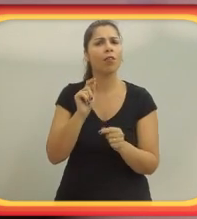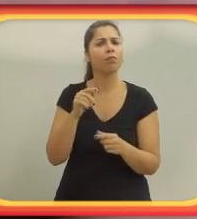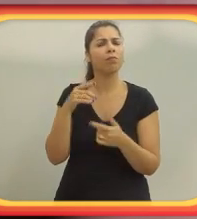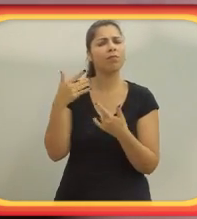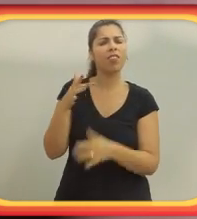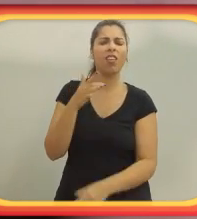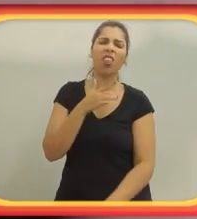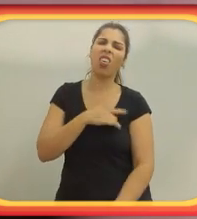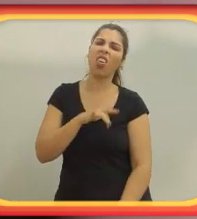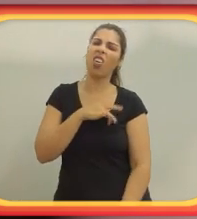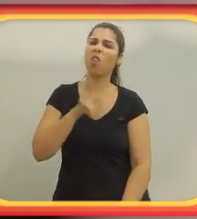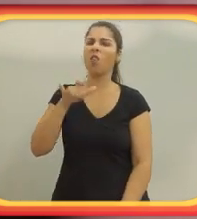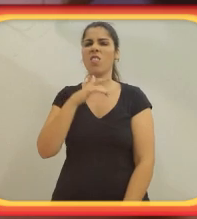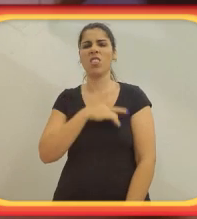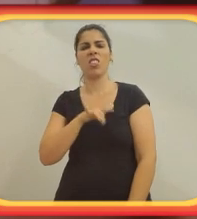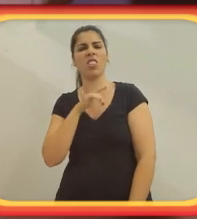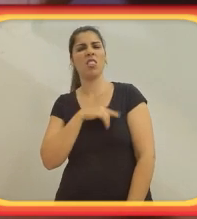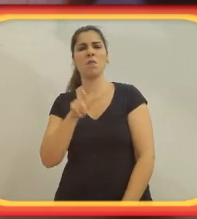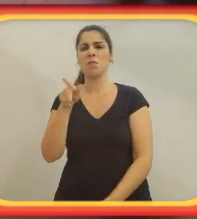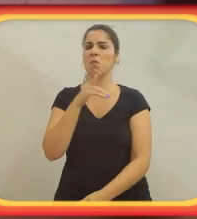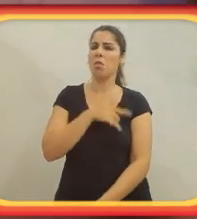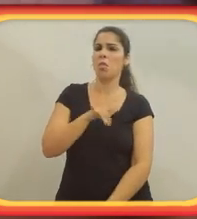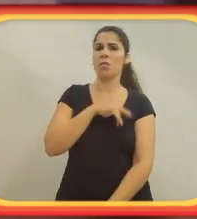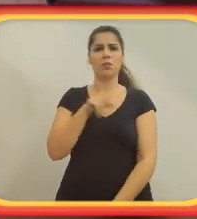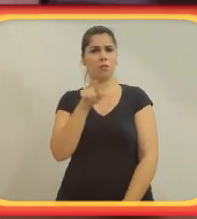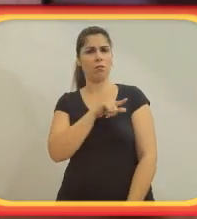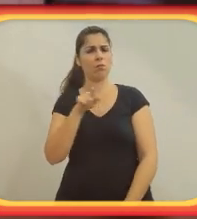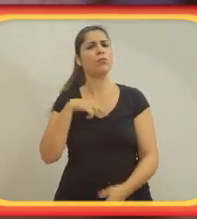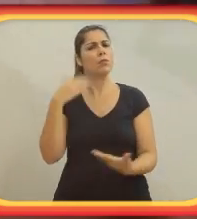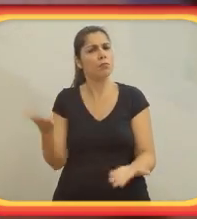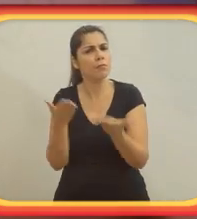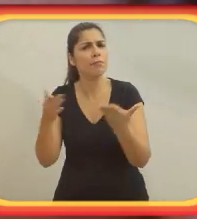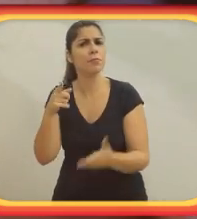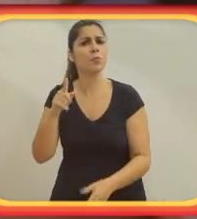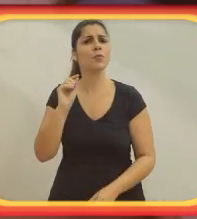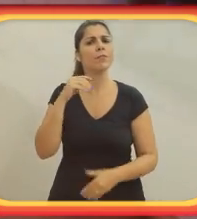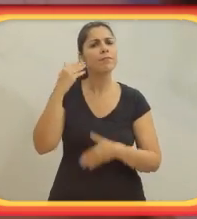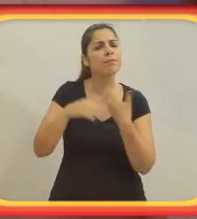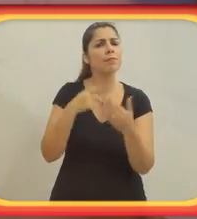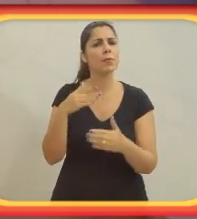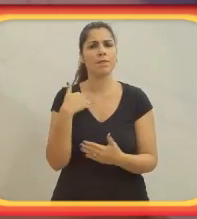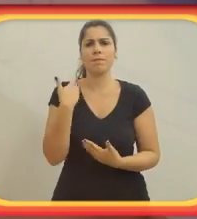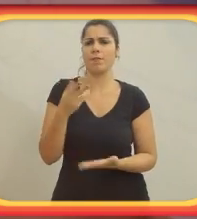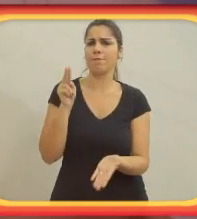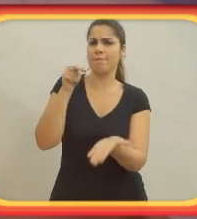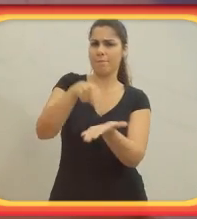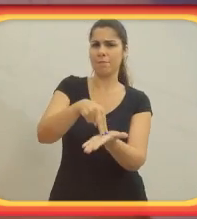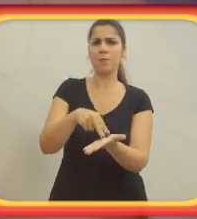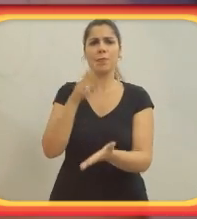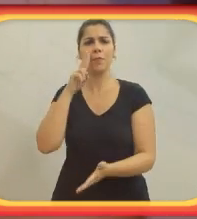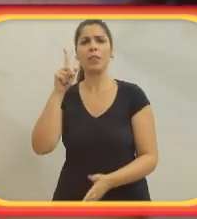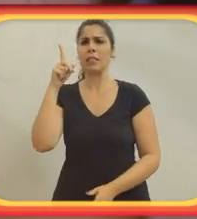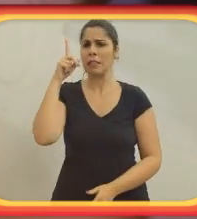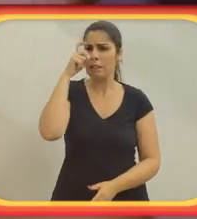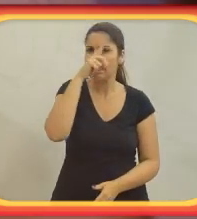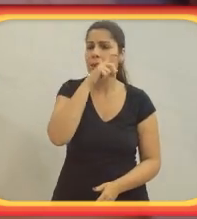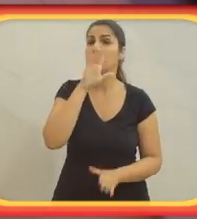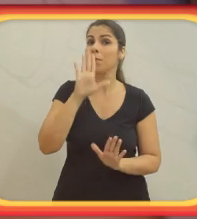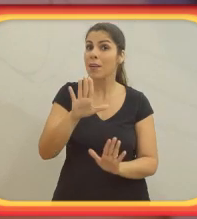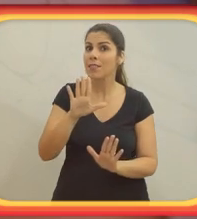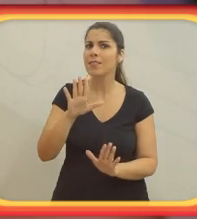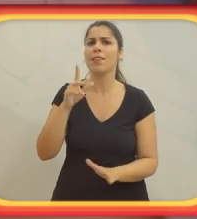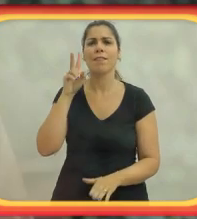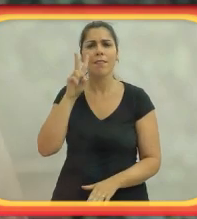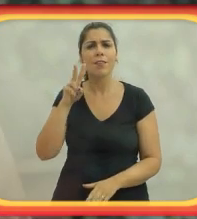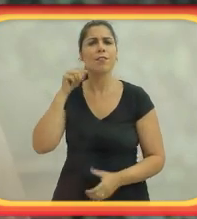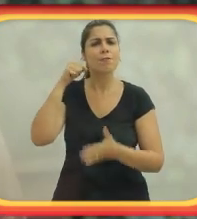gente sempre buscou dar as ferramentas para ela e estimular ela a se desenvolver, não deixar ela